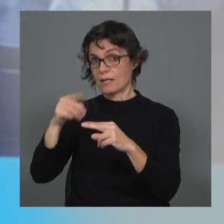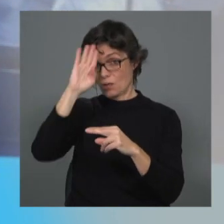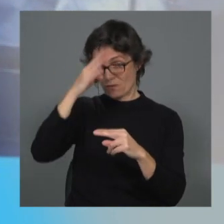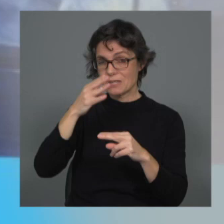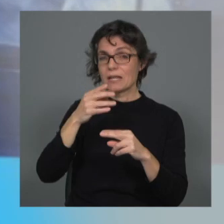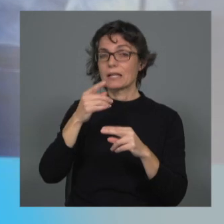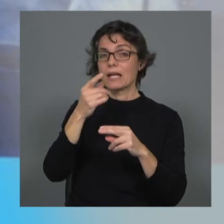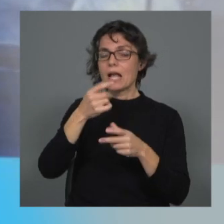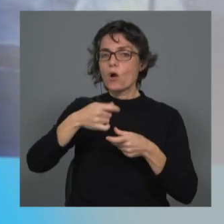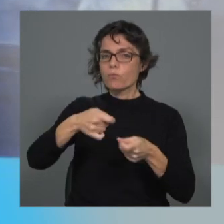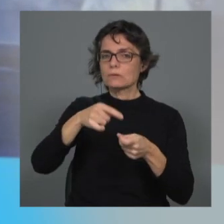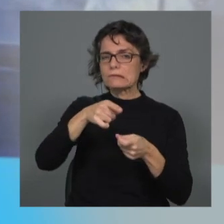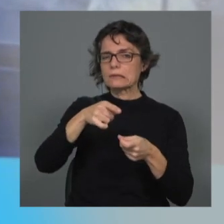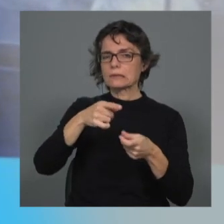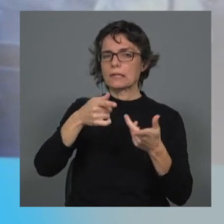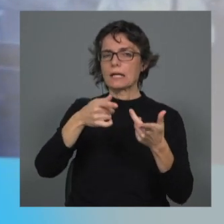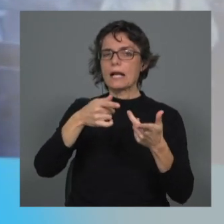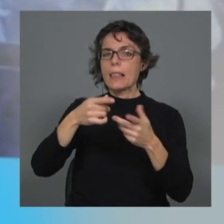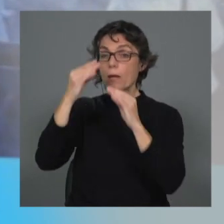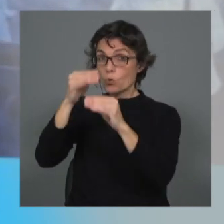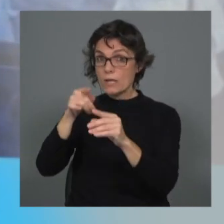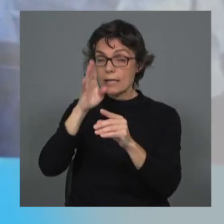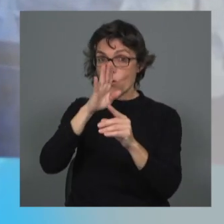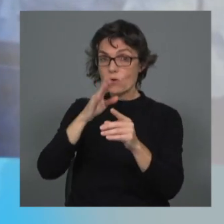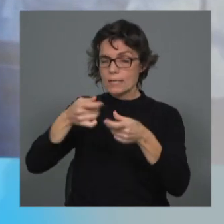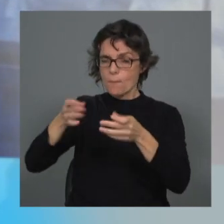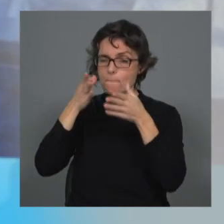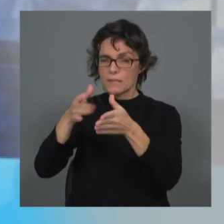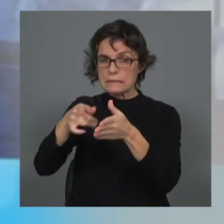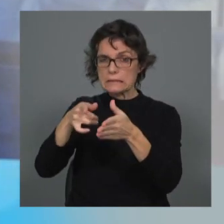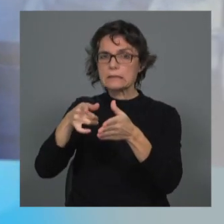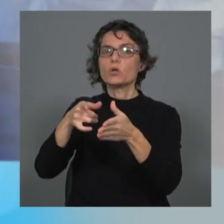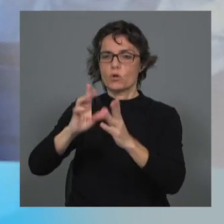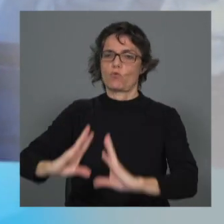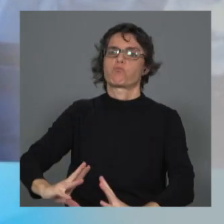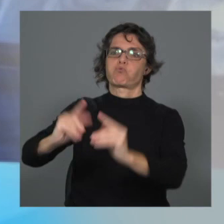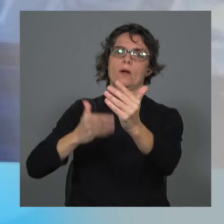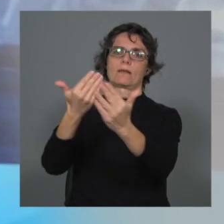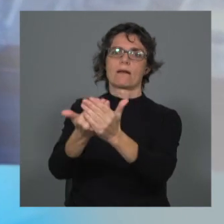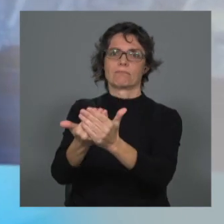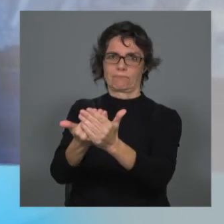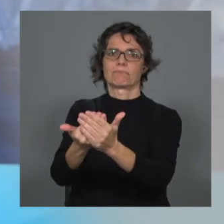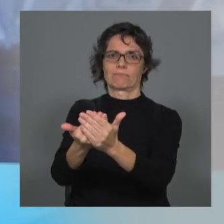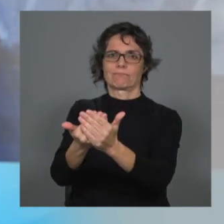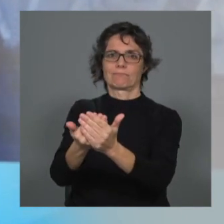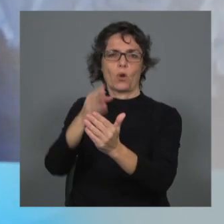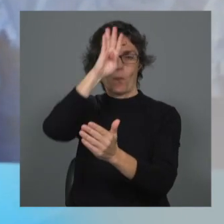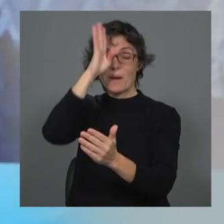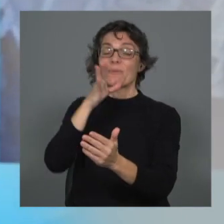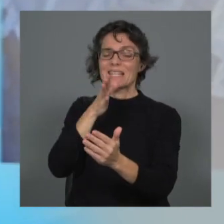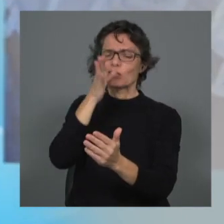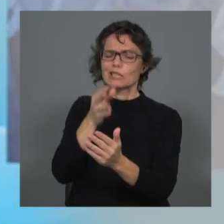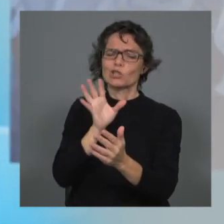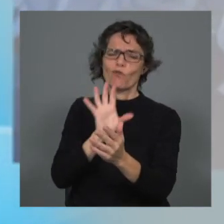uma despesa em educação bem utilizada é uma despesa reprodutiva. É um investimento. Como o Papa diz. O Papa diz